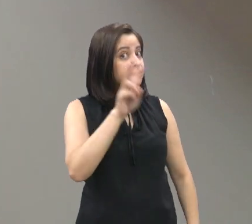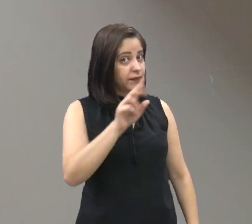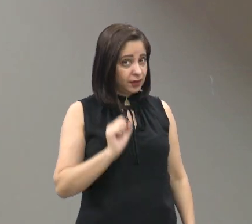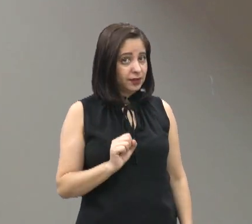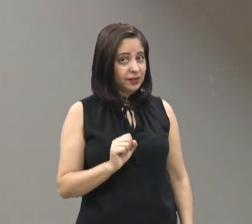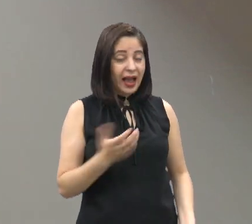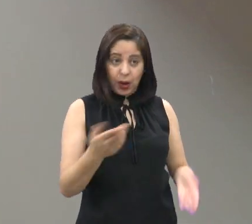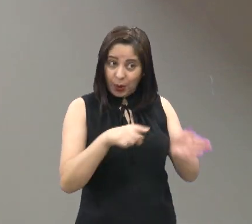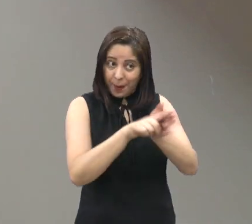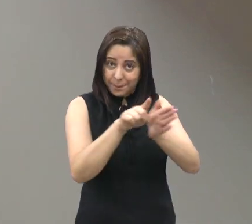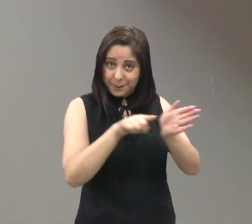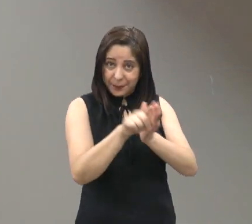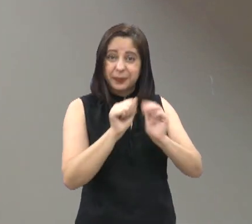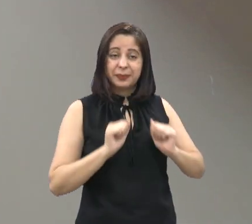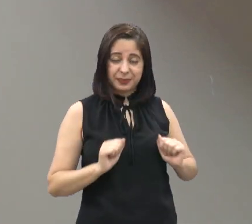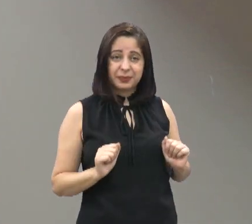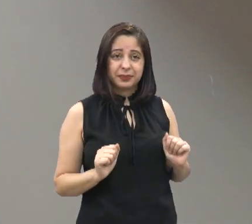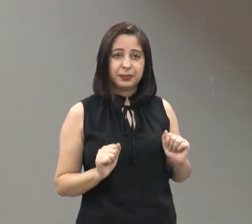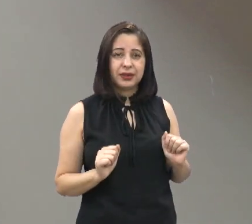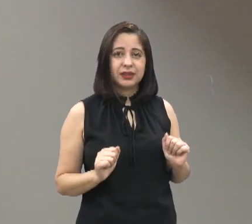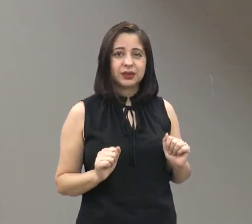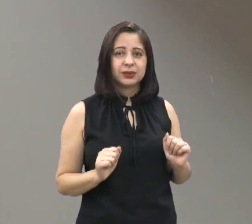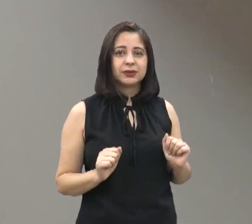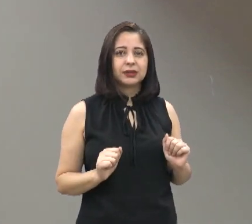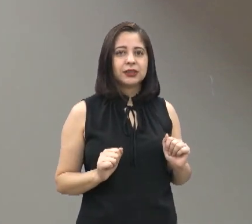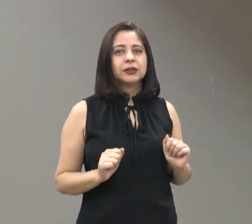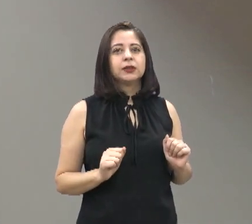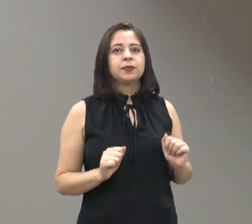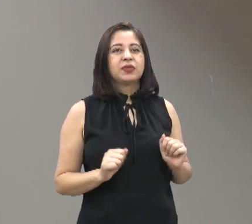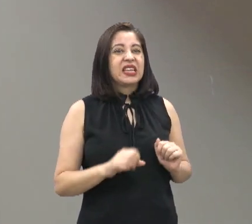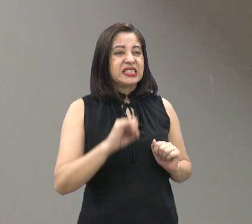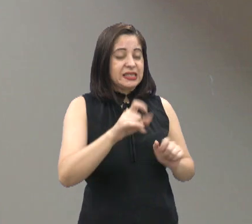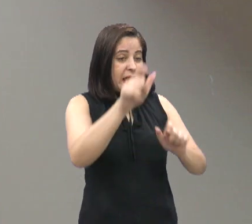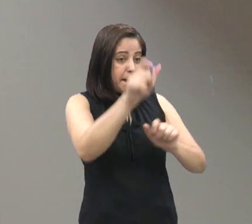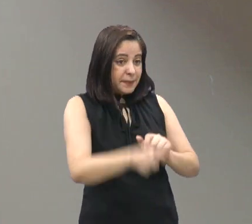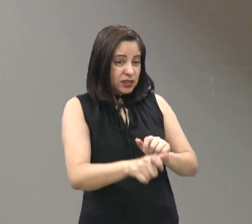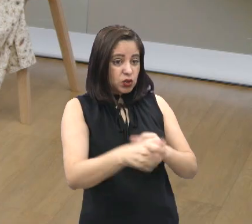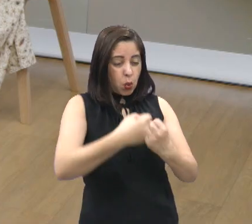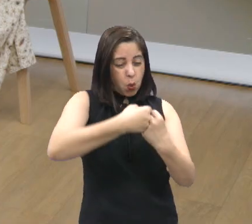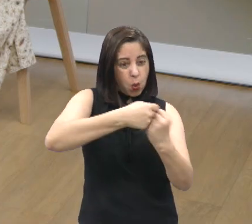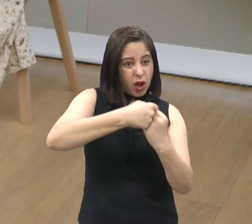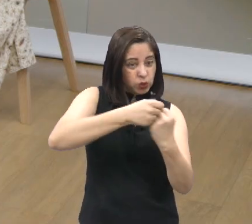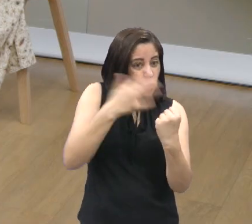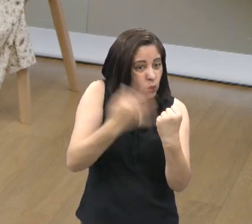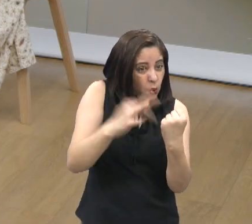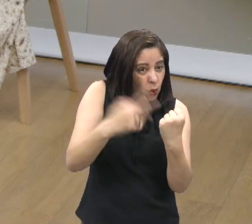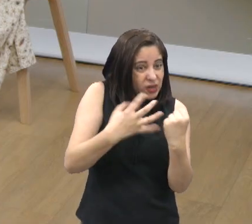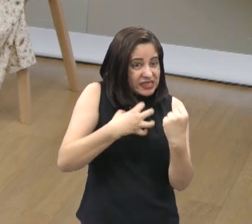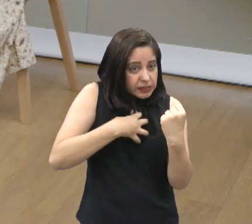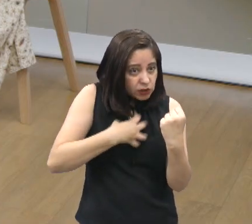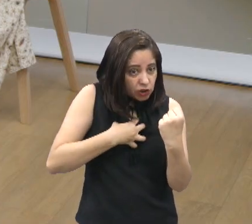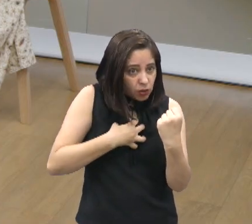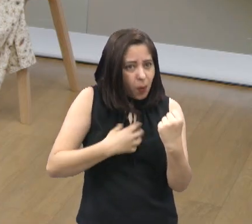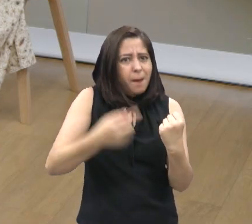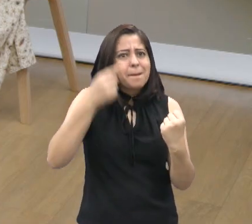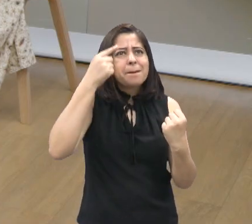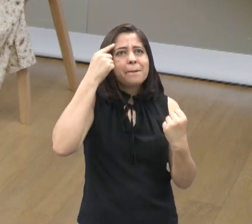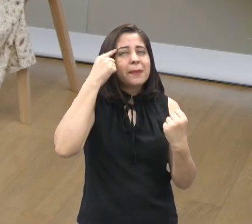você, a gente até conversou um pouquinho sobre isso nos bastidores. Sentiu qualquer dor na articulação, a primeira coisa que as pessoas pensam,